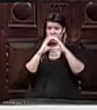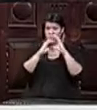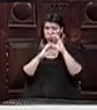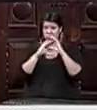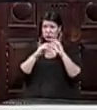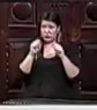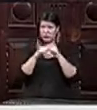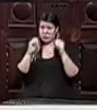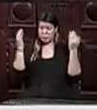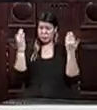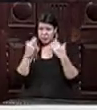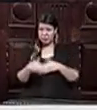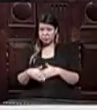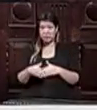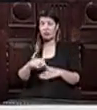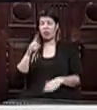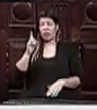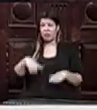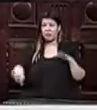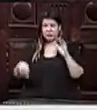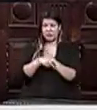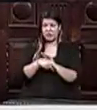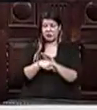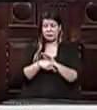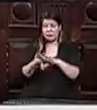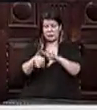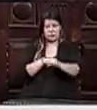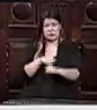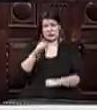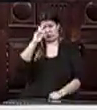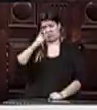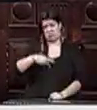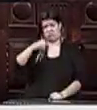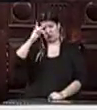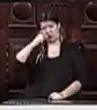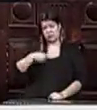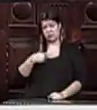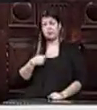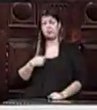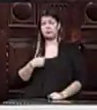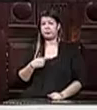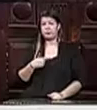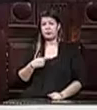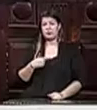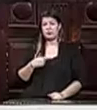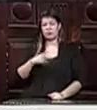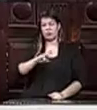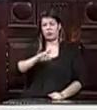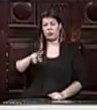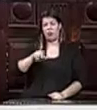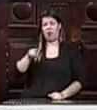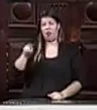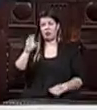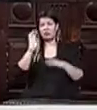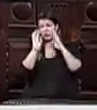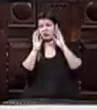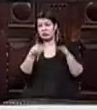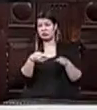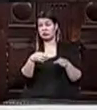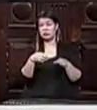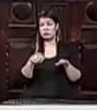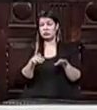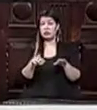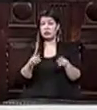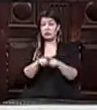das especificidades de conteúdo e até epistemológicas, nas diferentes áreas do conhecimento, não são levadas em conta. Não são levadas em